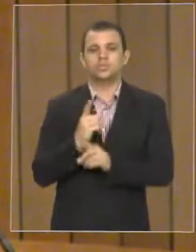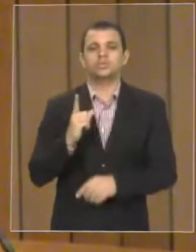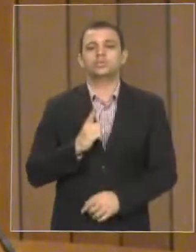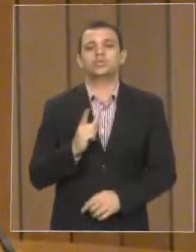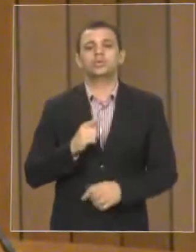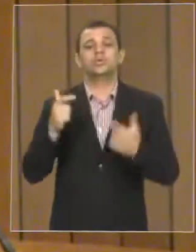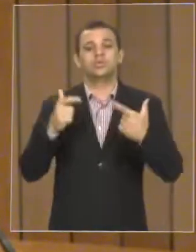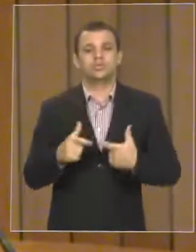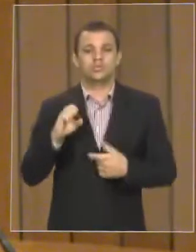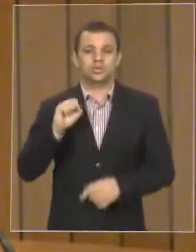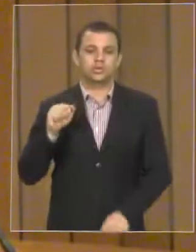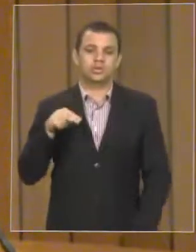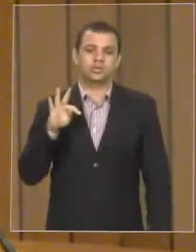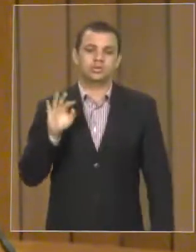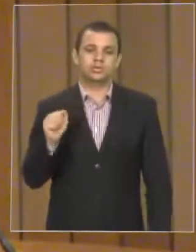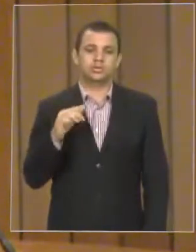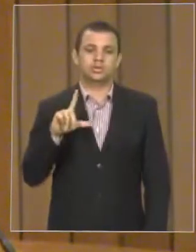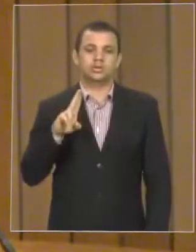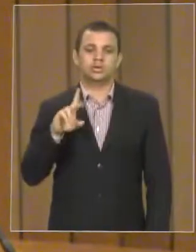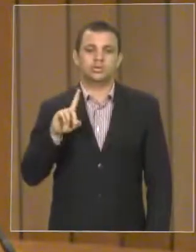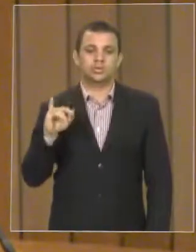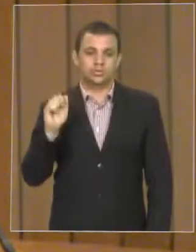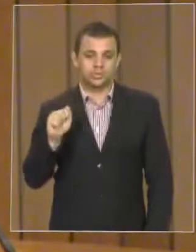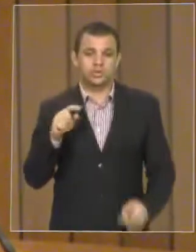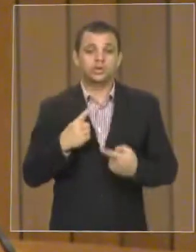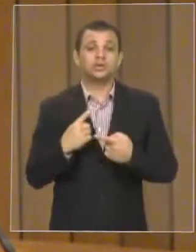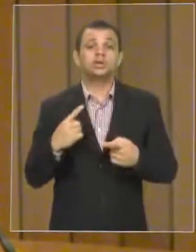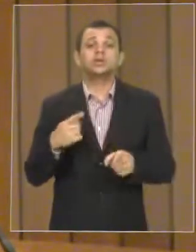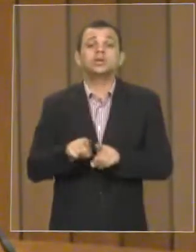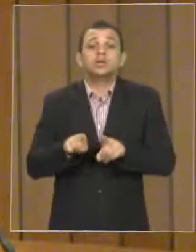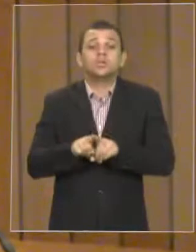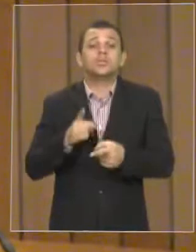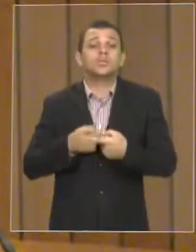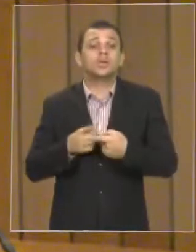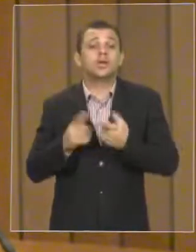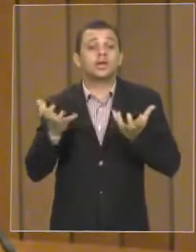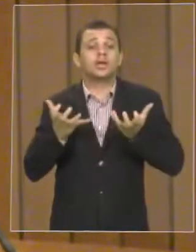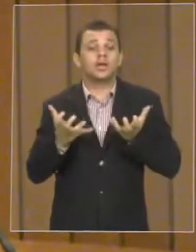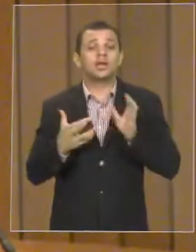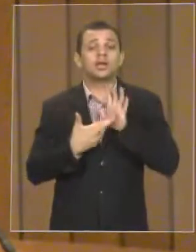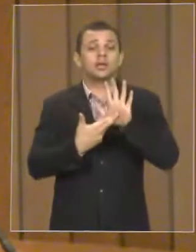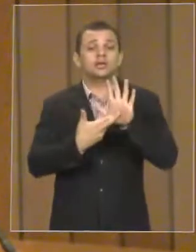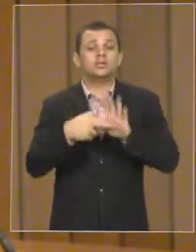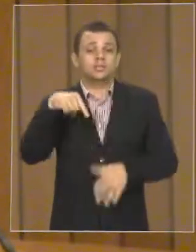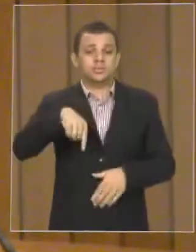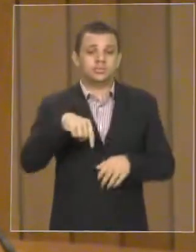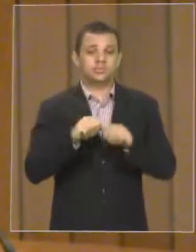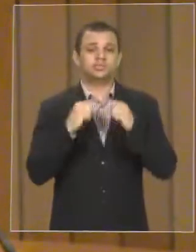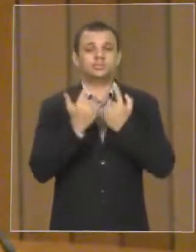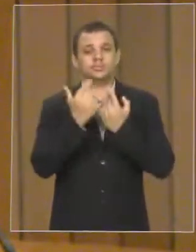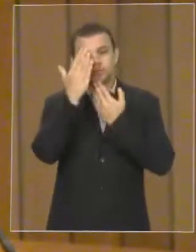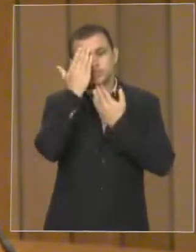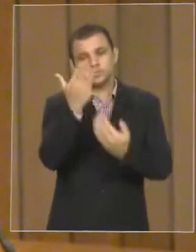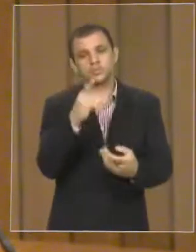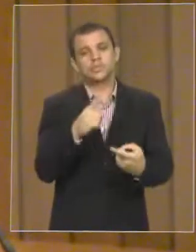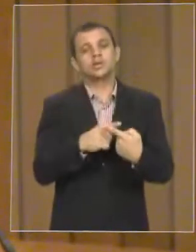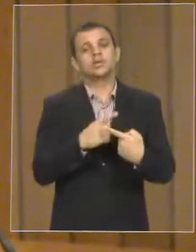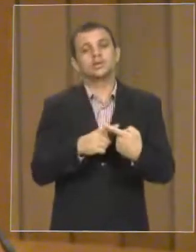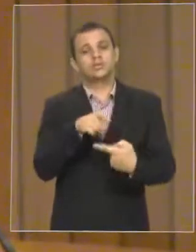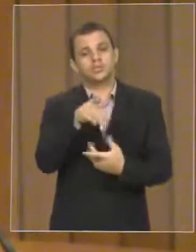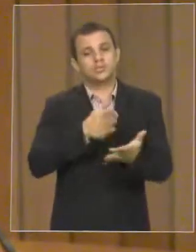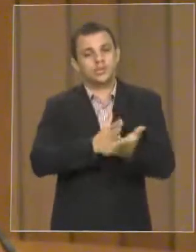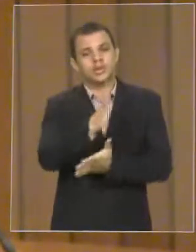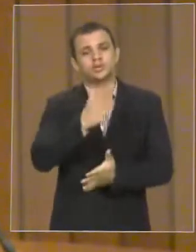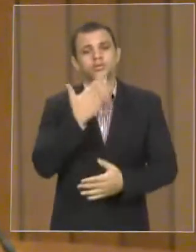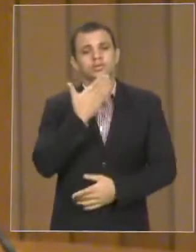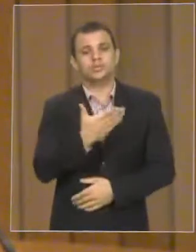em Santa Luzia, porque estávamos lá numa missão também de representar esta casa. Agradecer a Vossa Excelência pelo deferimento. Então, estávamos lá também, o deputado